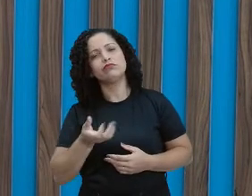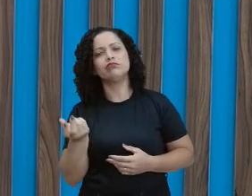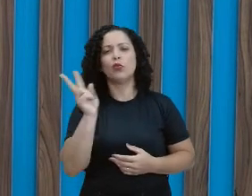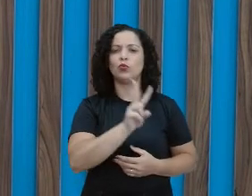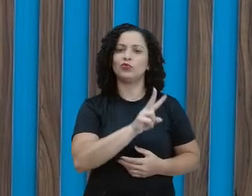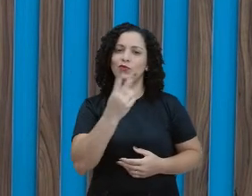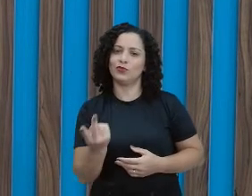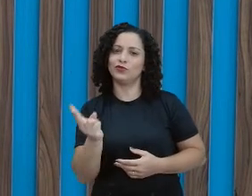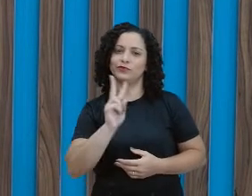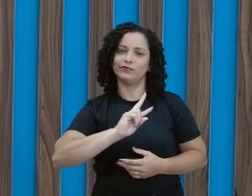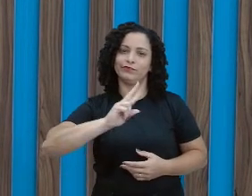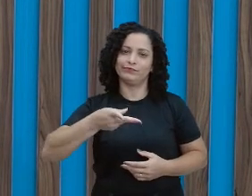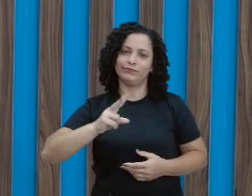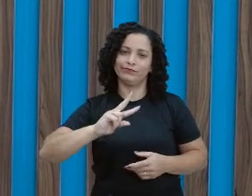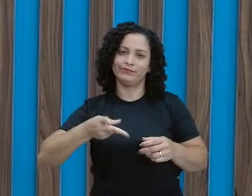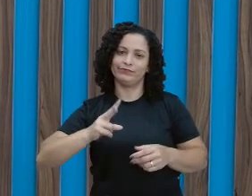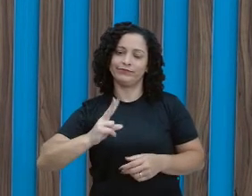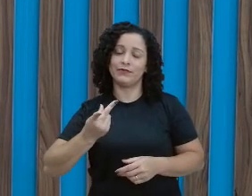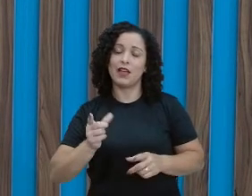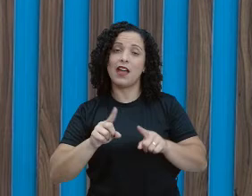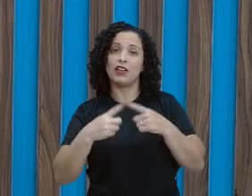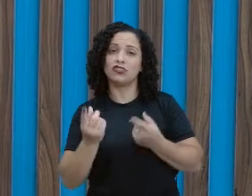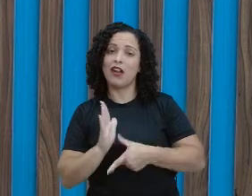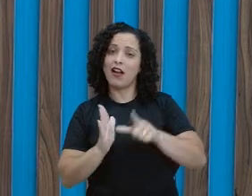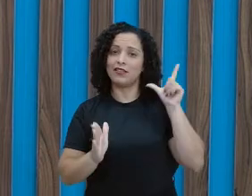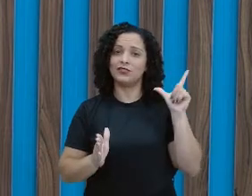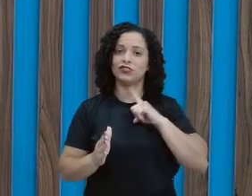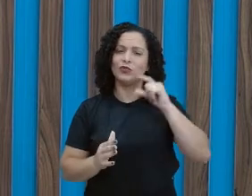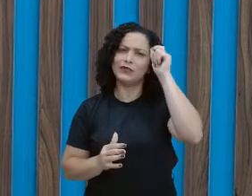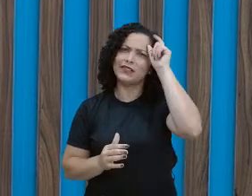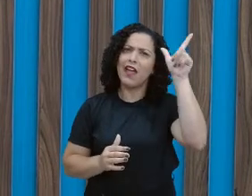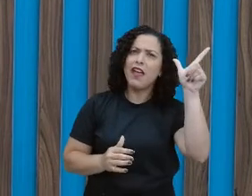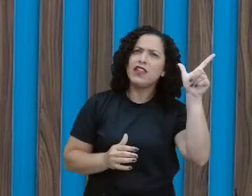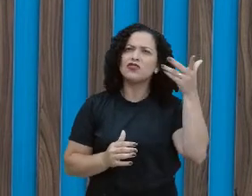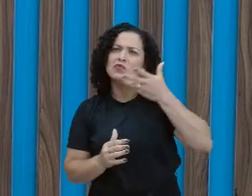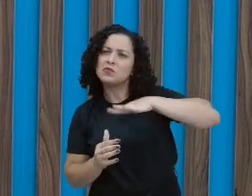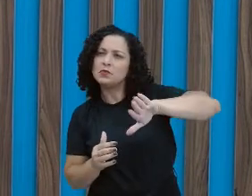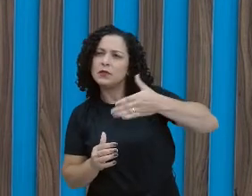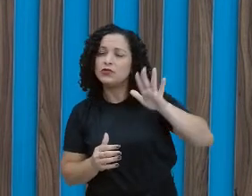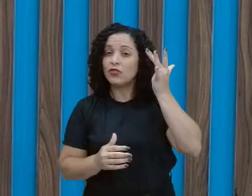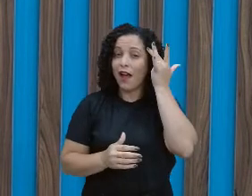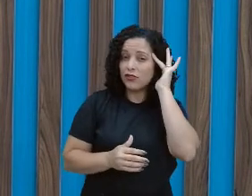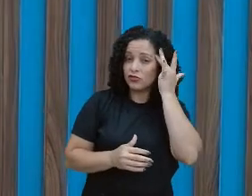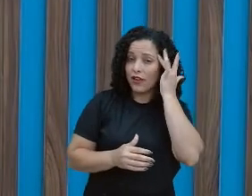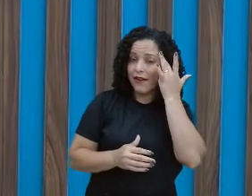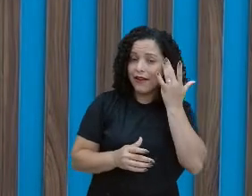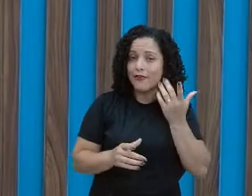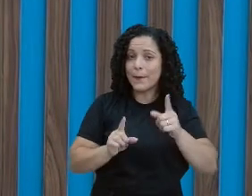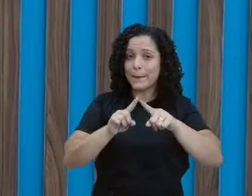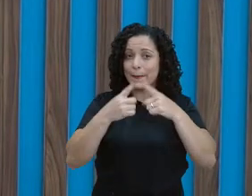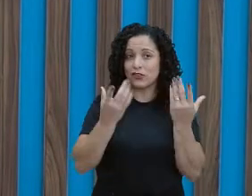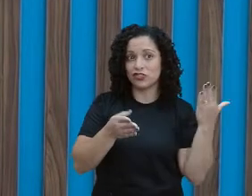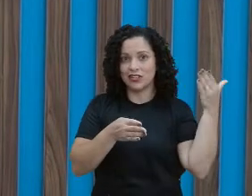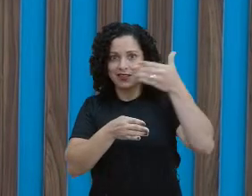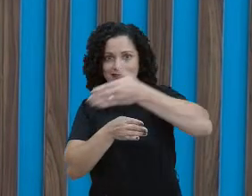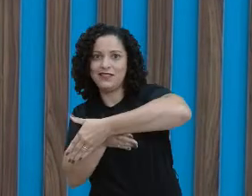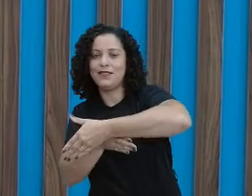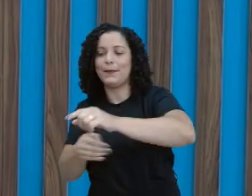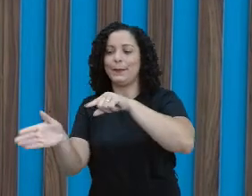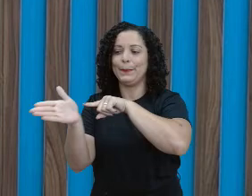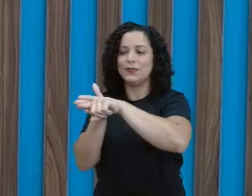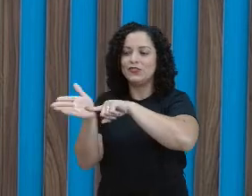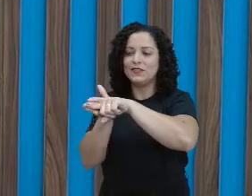Ele já tinha algumas ideias, mas que ele precisava realmente pesquisar para ele chegar a um consenso de realmente